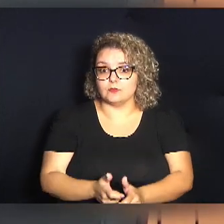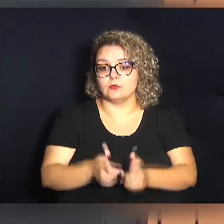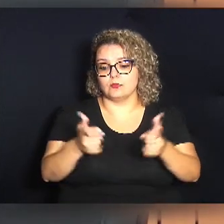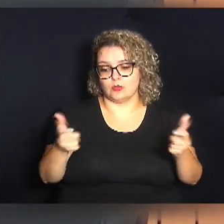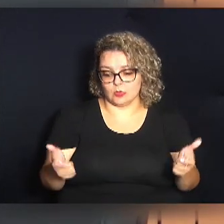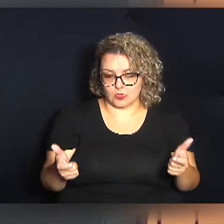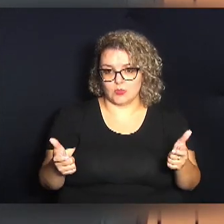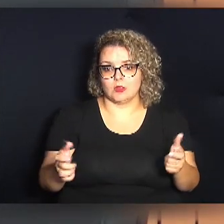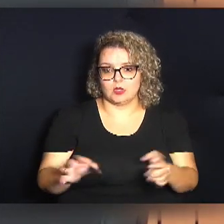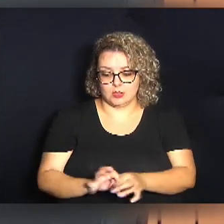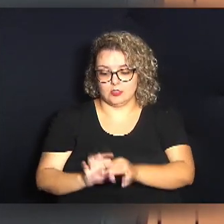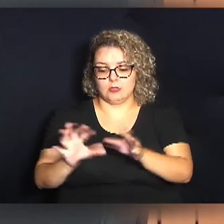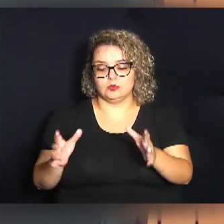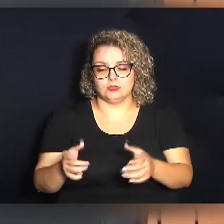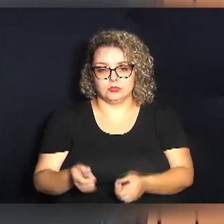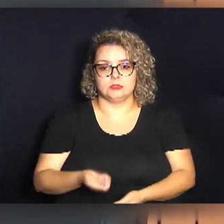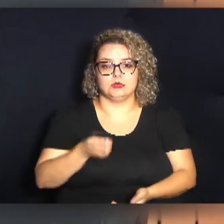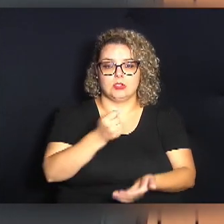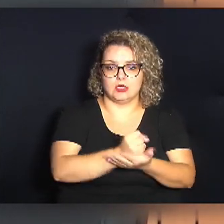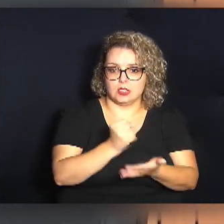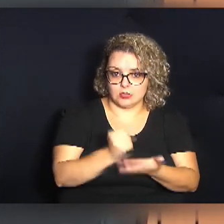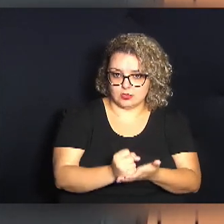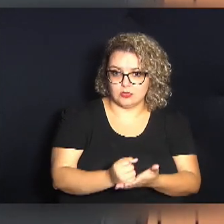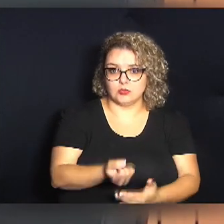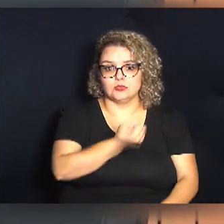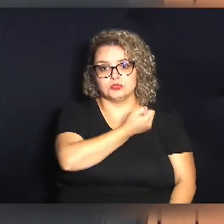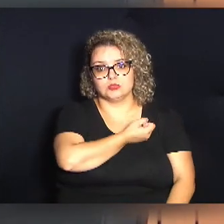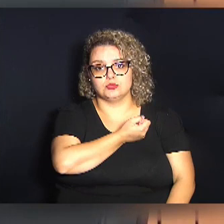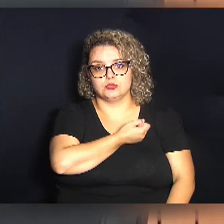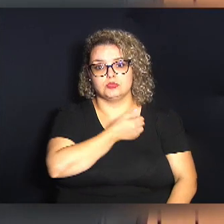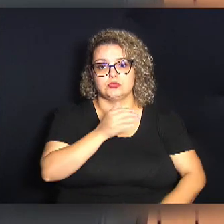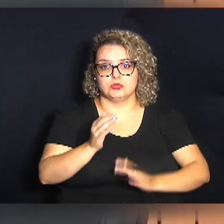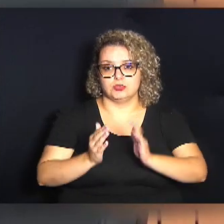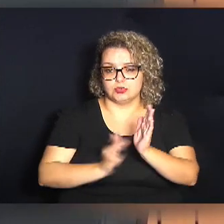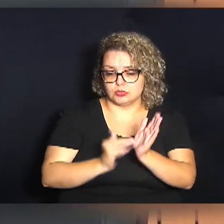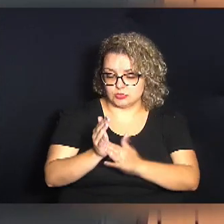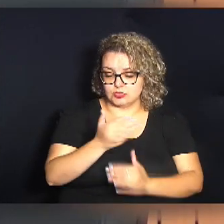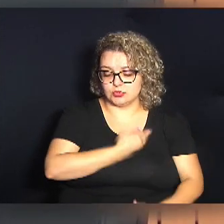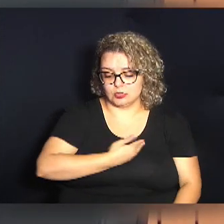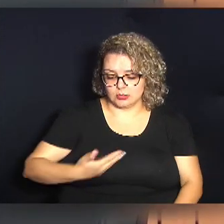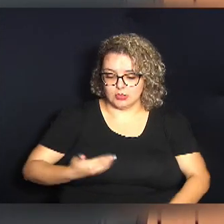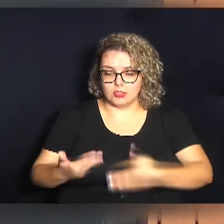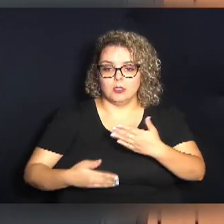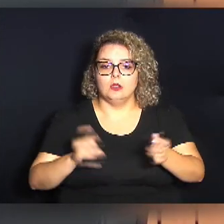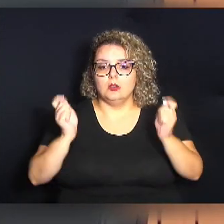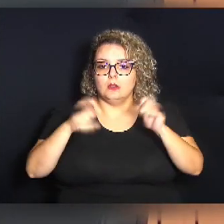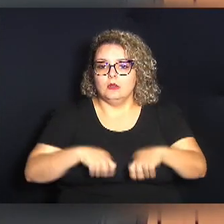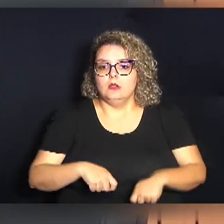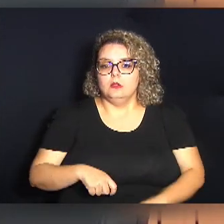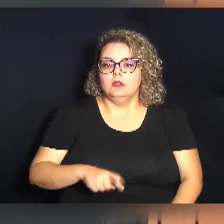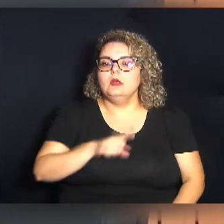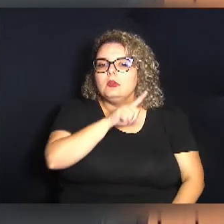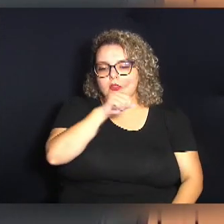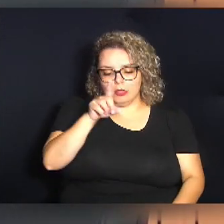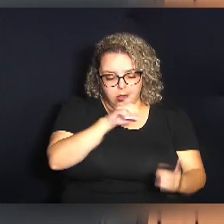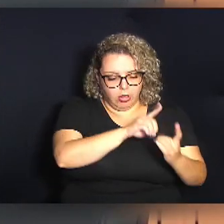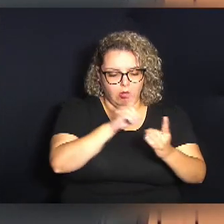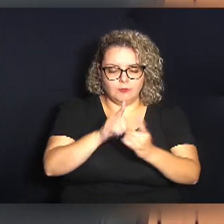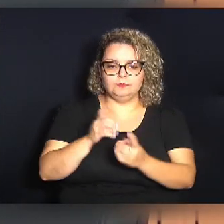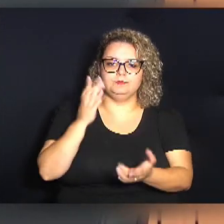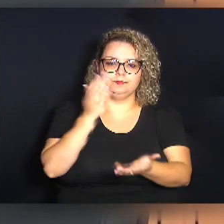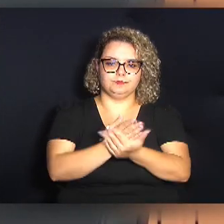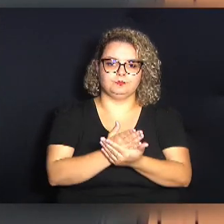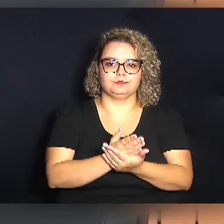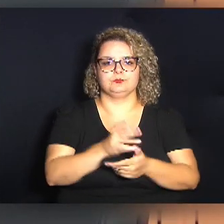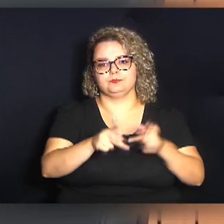autorizou a contratação de um volume significativo de servidores efetivos, o objetivo disso é não desassistir a população no